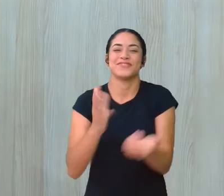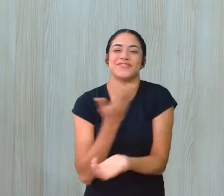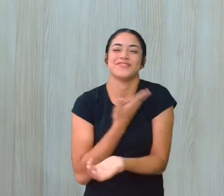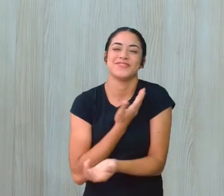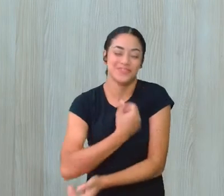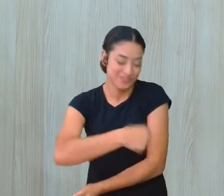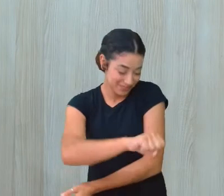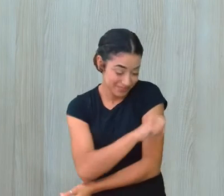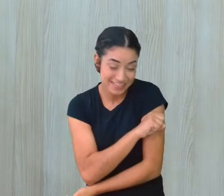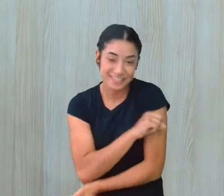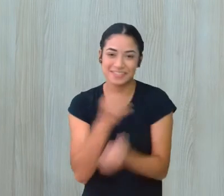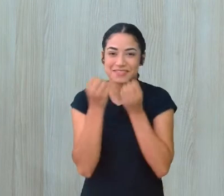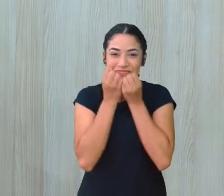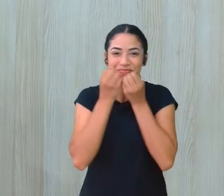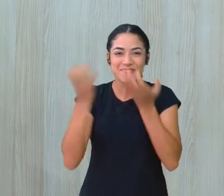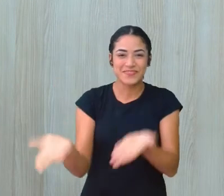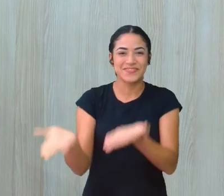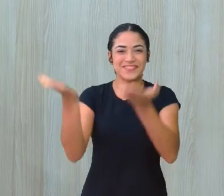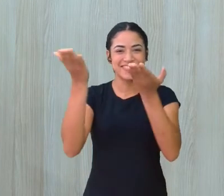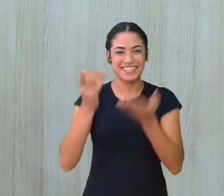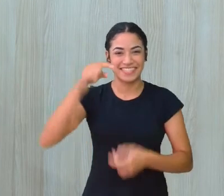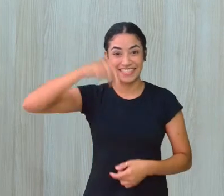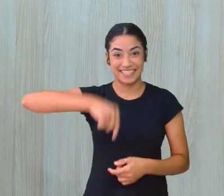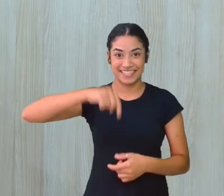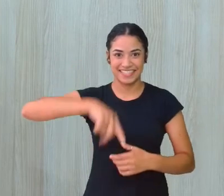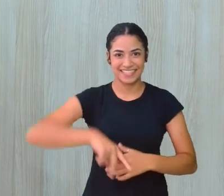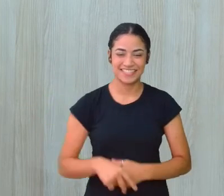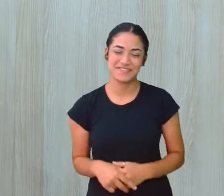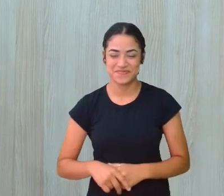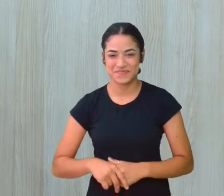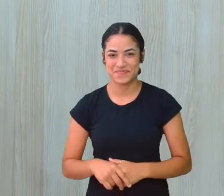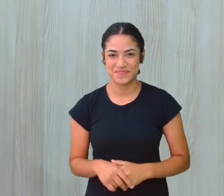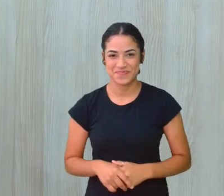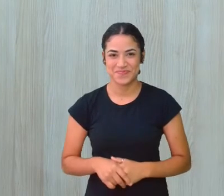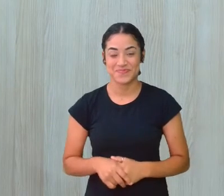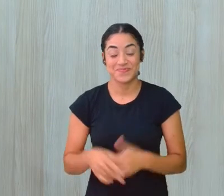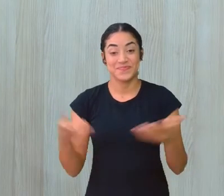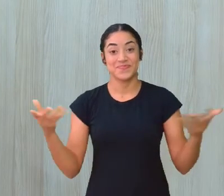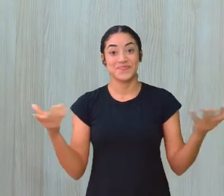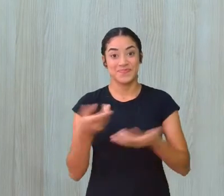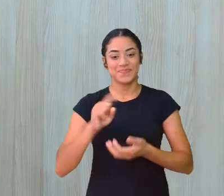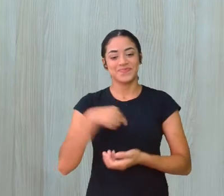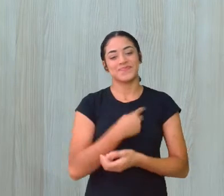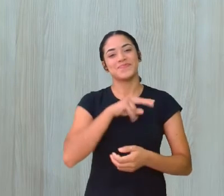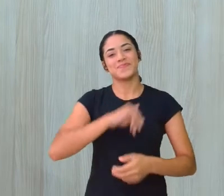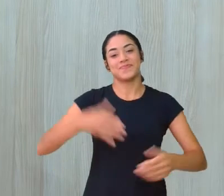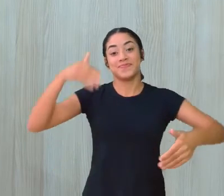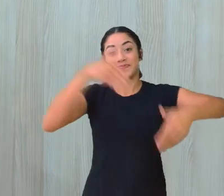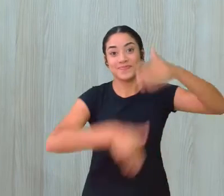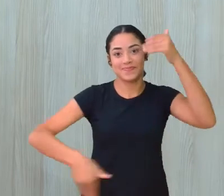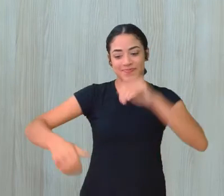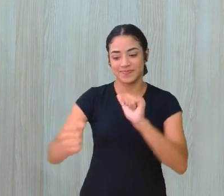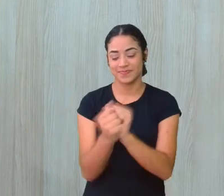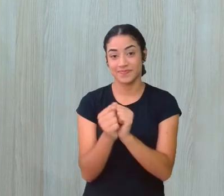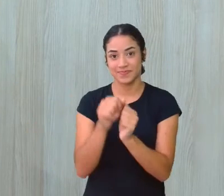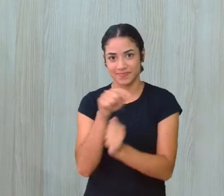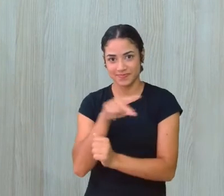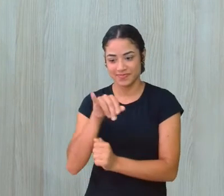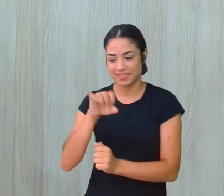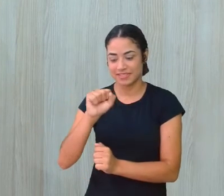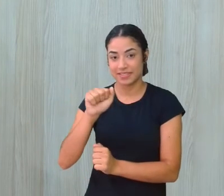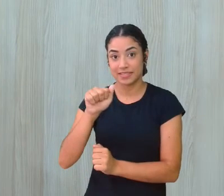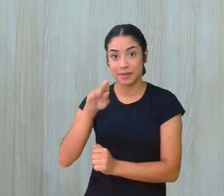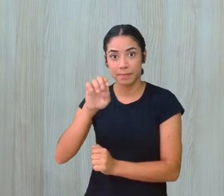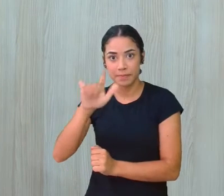8º ano. Sejam todos e todas bem-vindos e bem-vindas. Vamos aqui participar junto com a professora